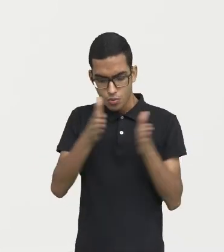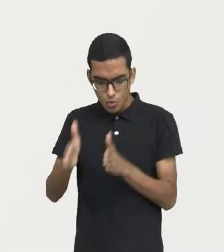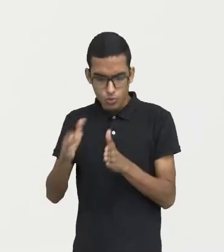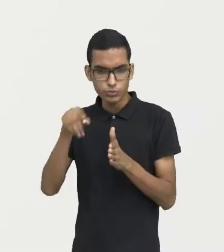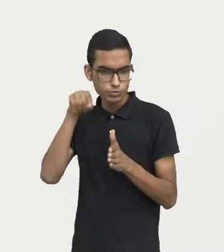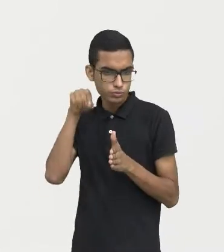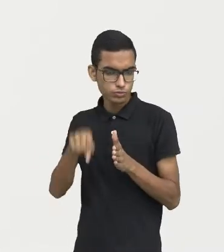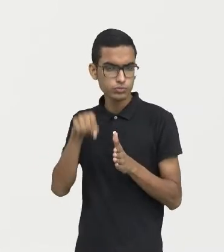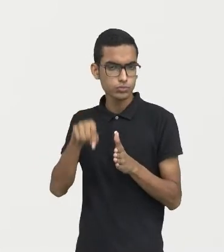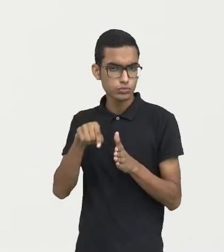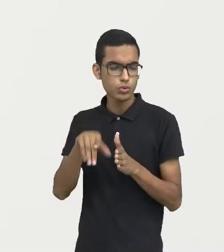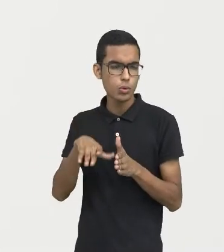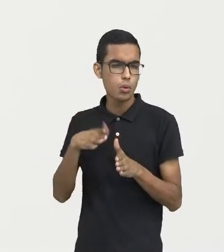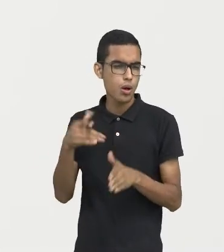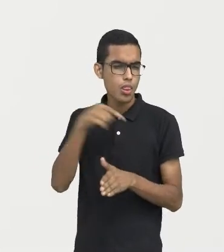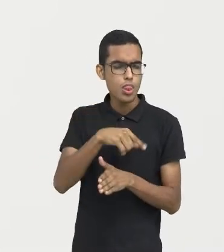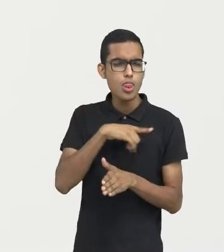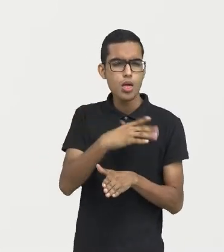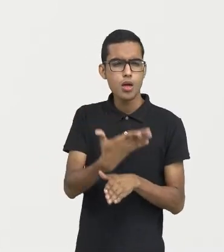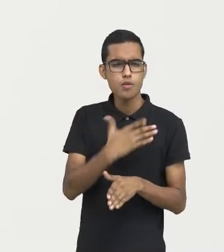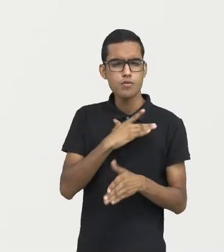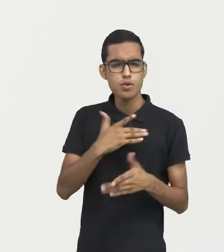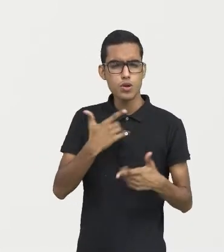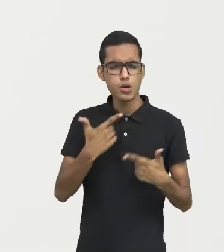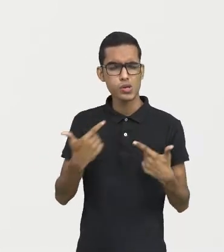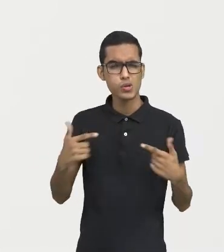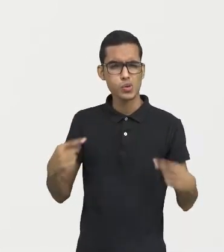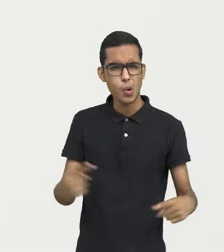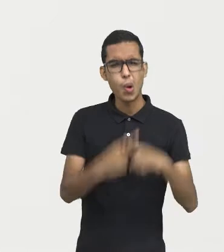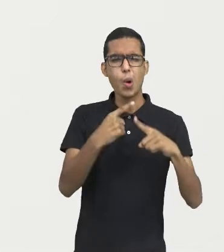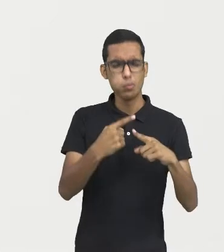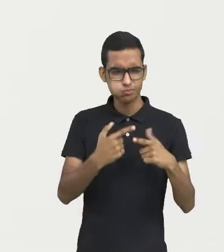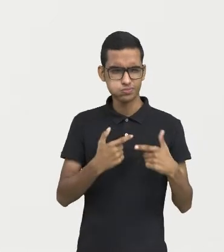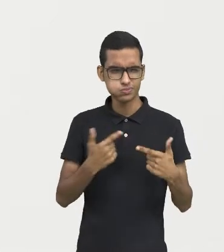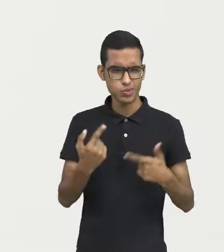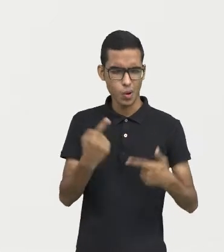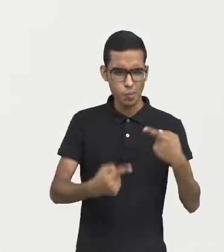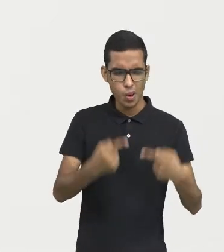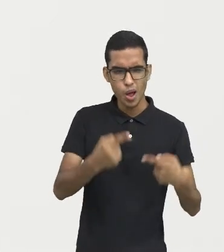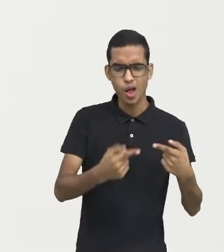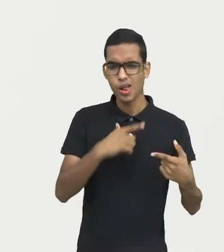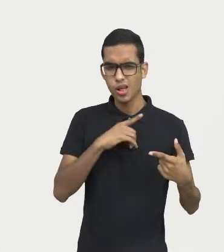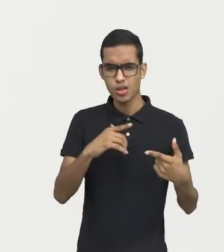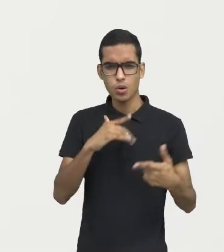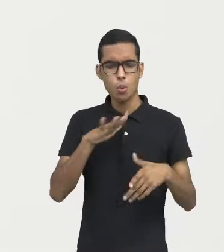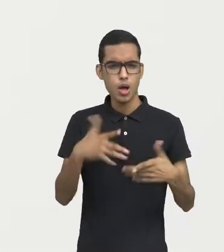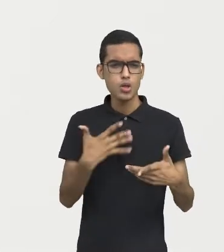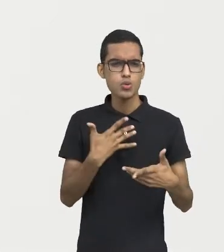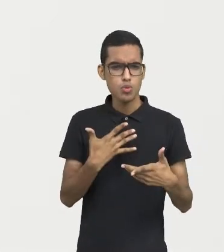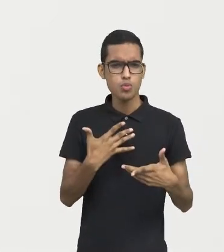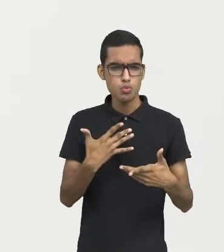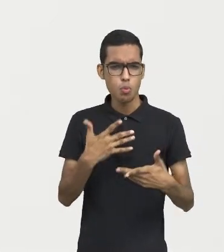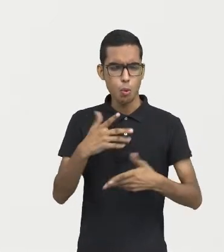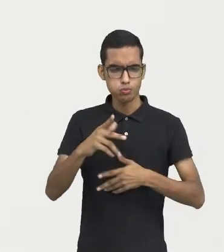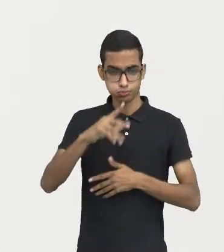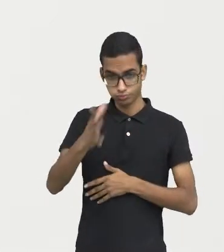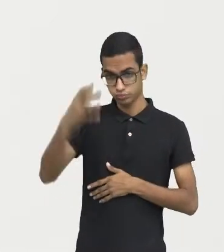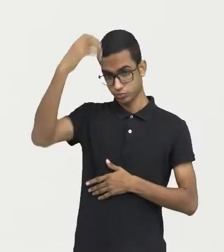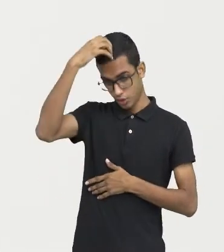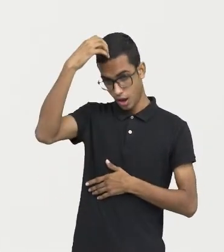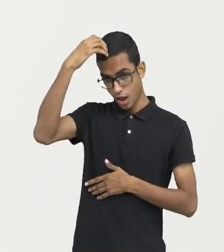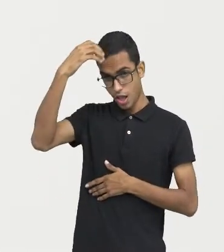do conflito, quando o rei tenta fugir da França, onde ele busca se aliar ali à Prússia e à Rússia.